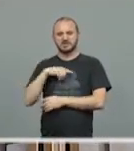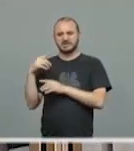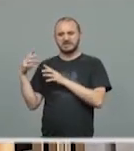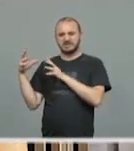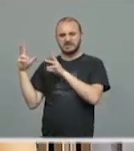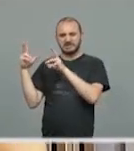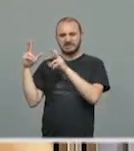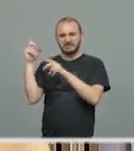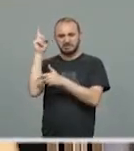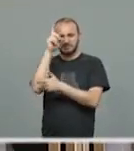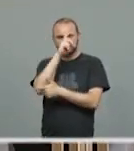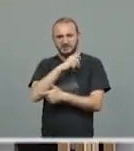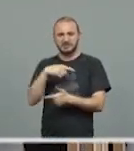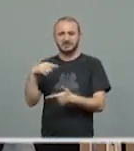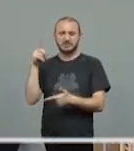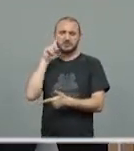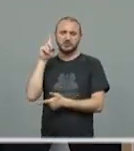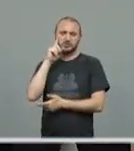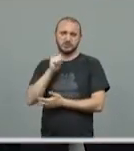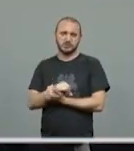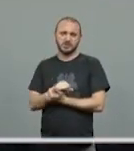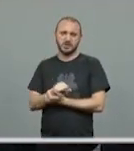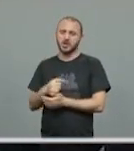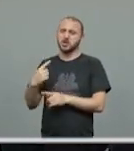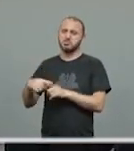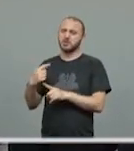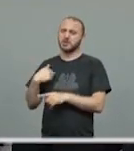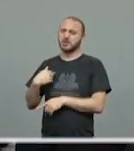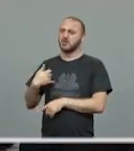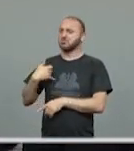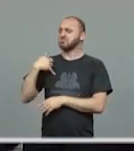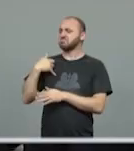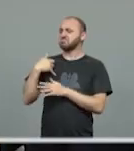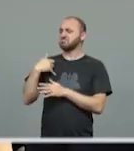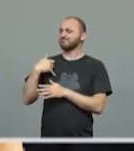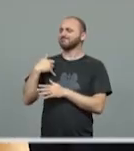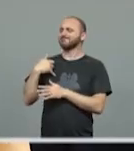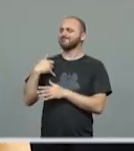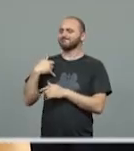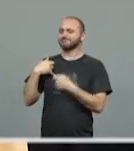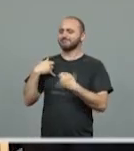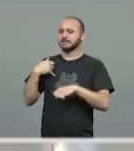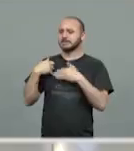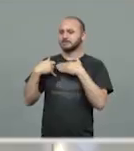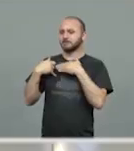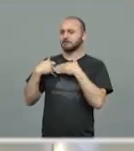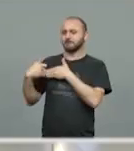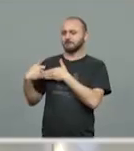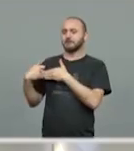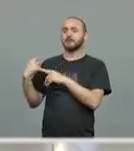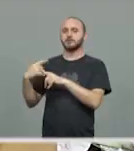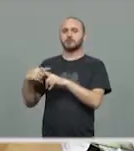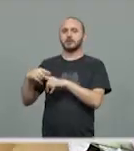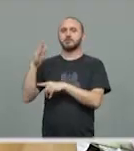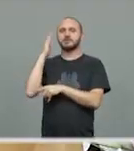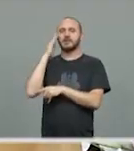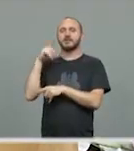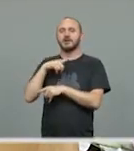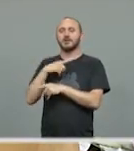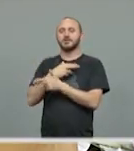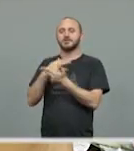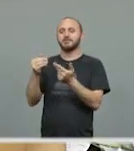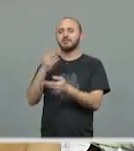picuinhas. Por que eu vou deixar de ser mesquinho? Eu deixo, porque eu sei que tem algo